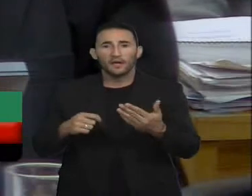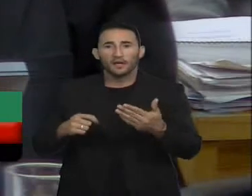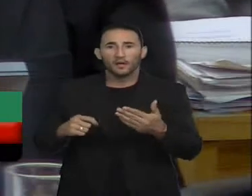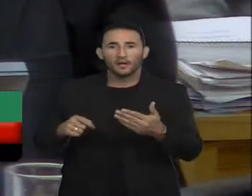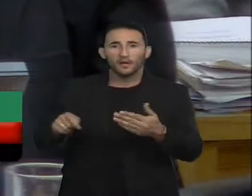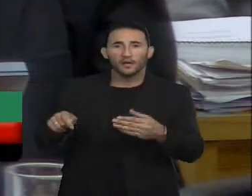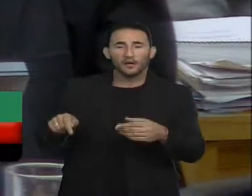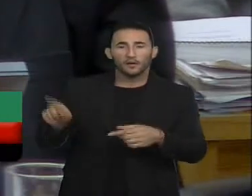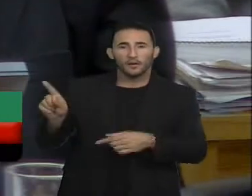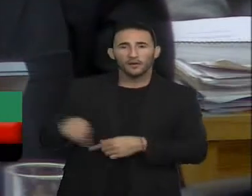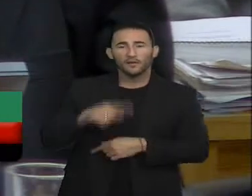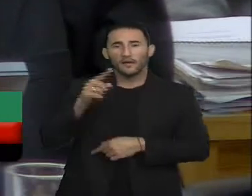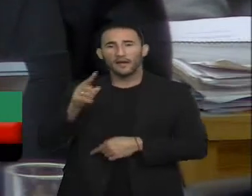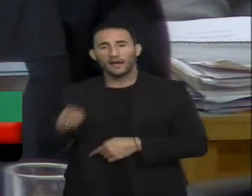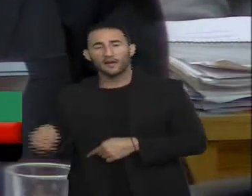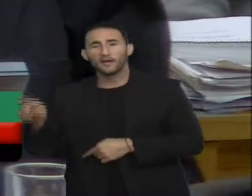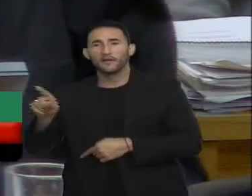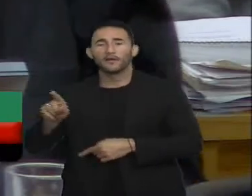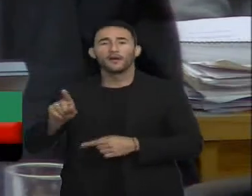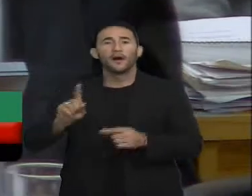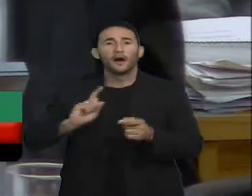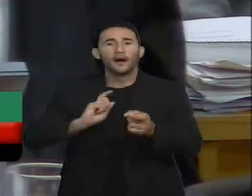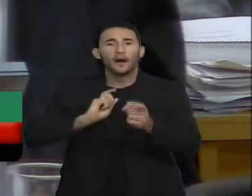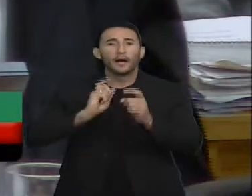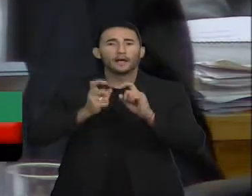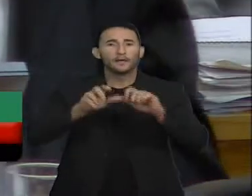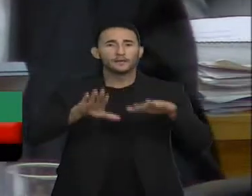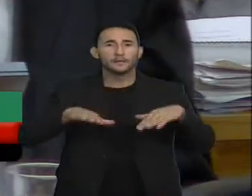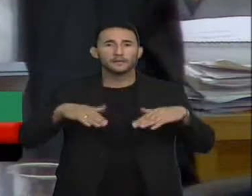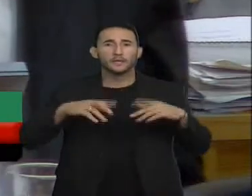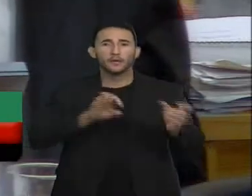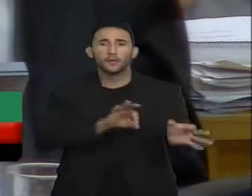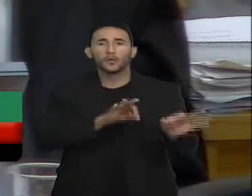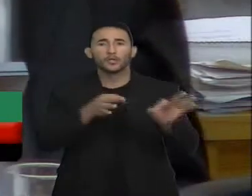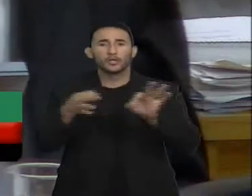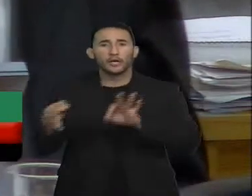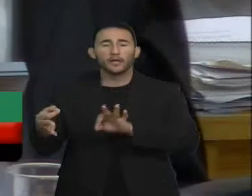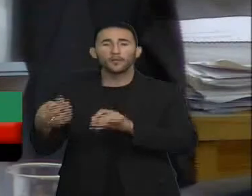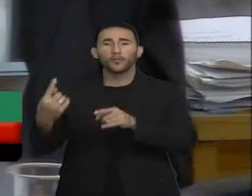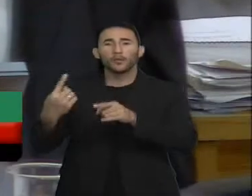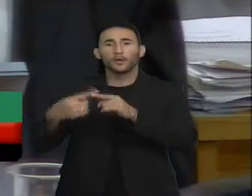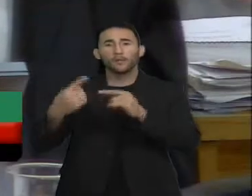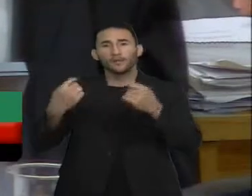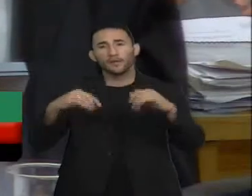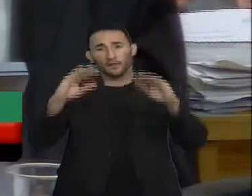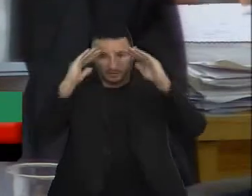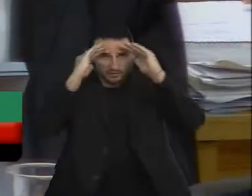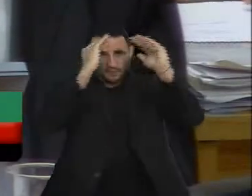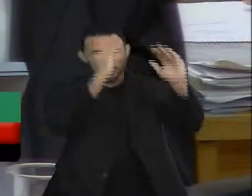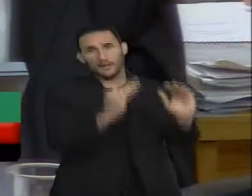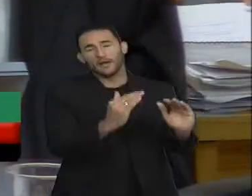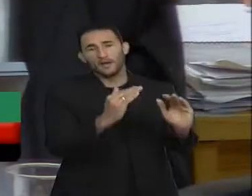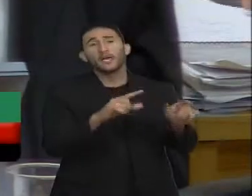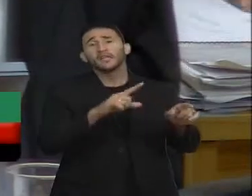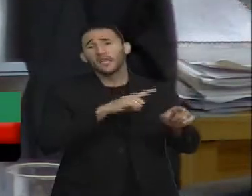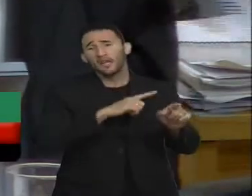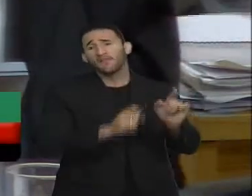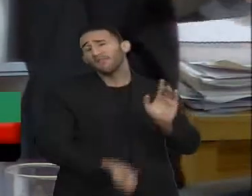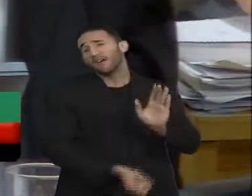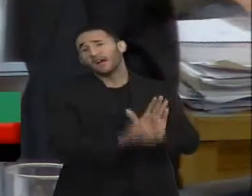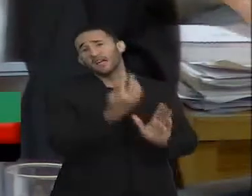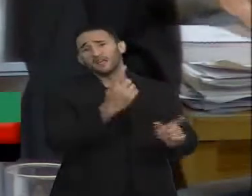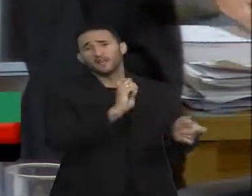sessão para fazer, respeitando as audiências. Também sessão solene,